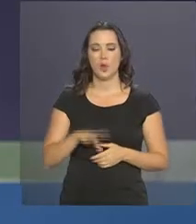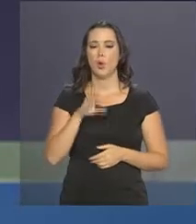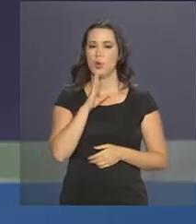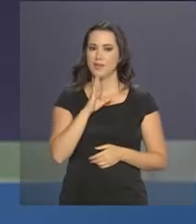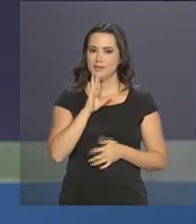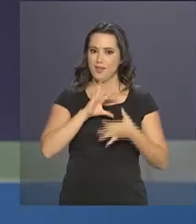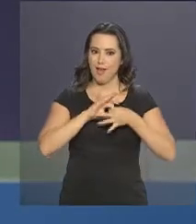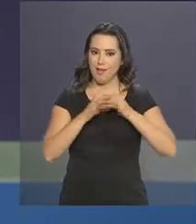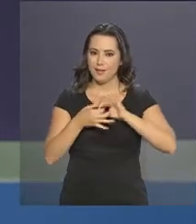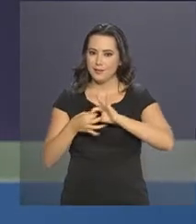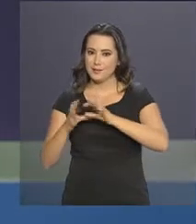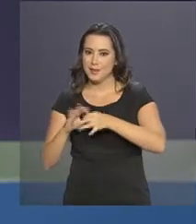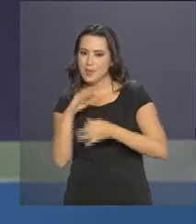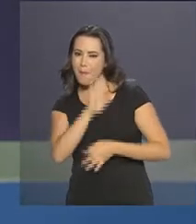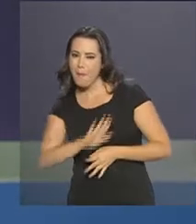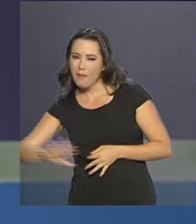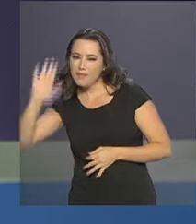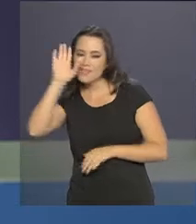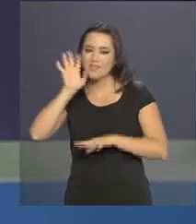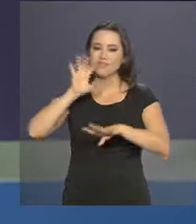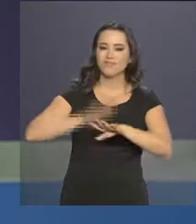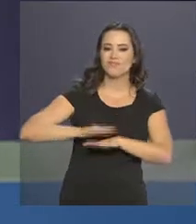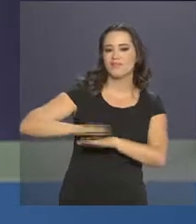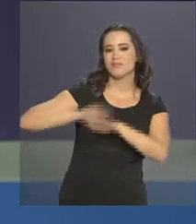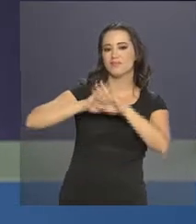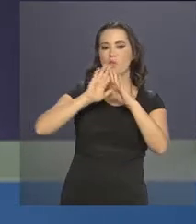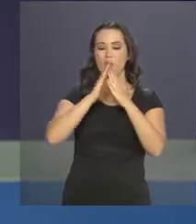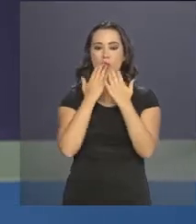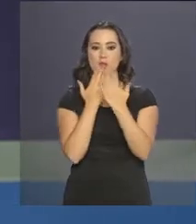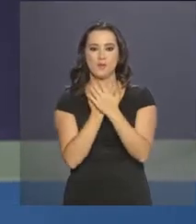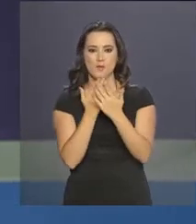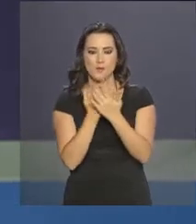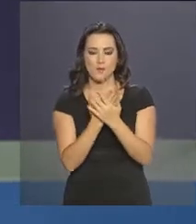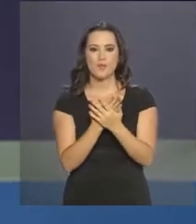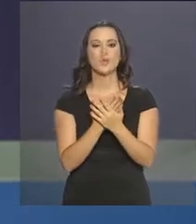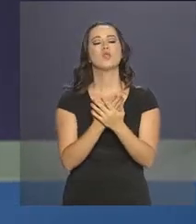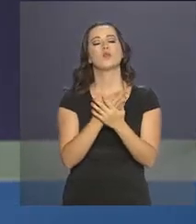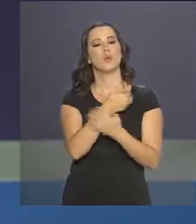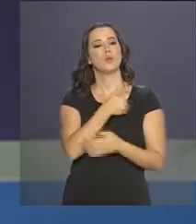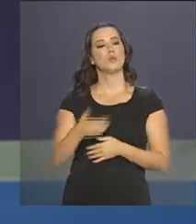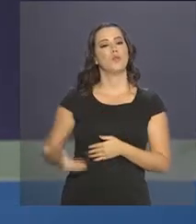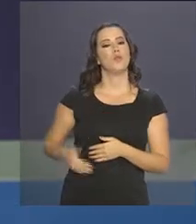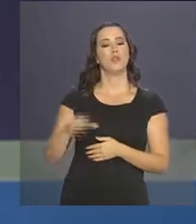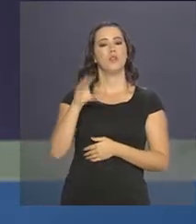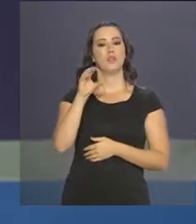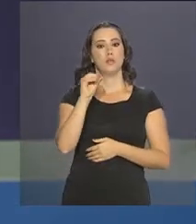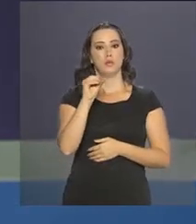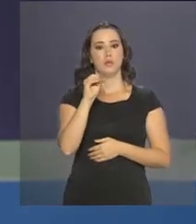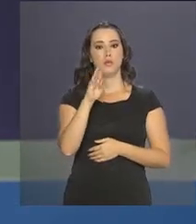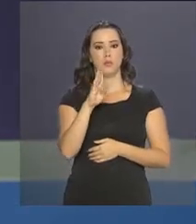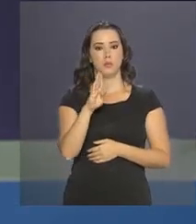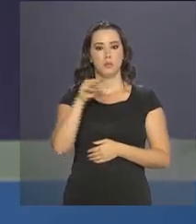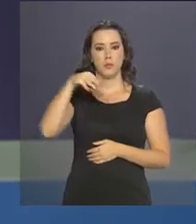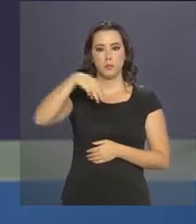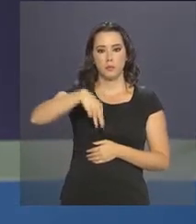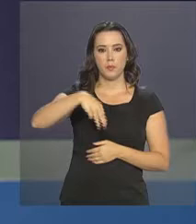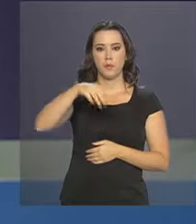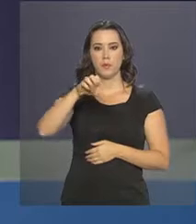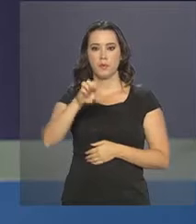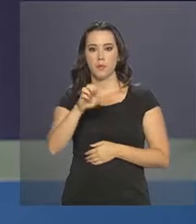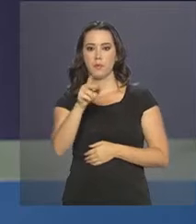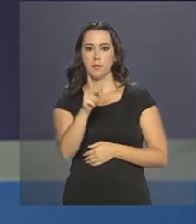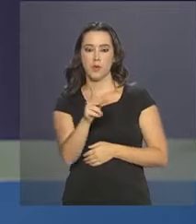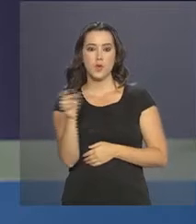olimpíada brasileira de matemática das escolas públicas a obmep que existe desde 2005 agora tem uma nova